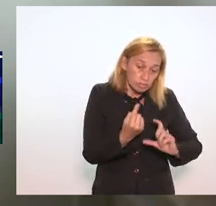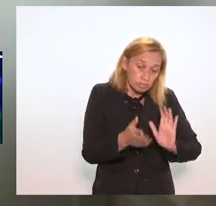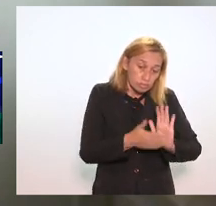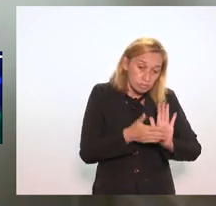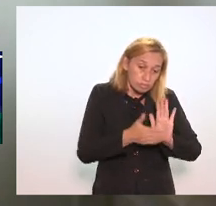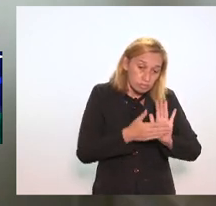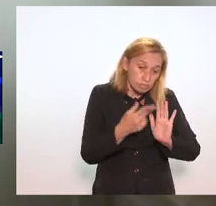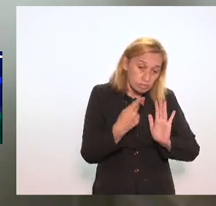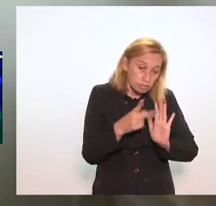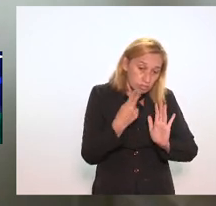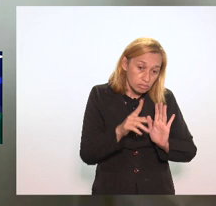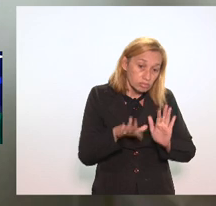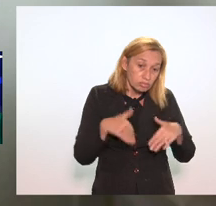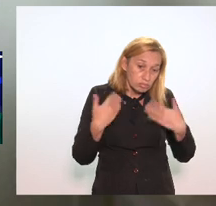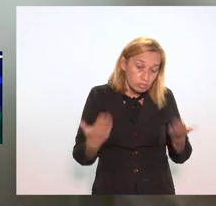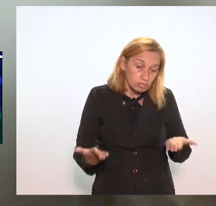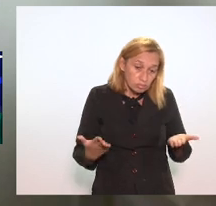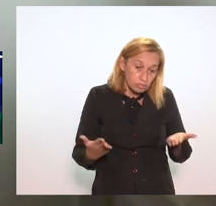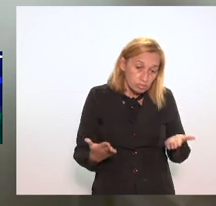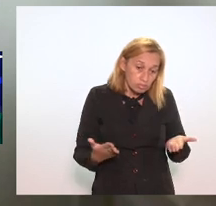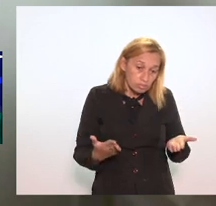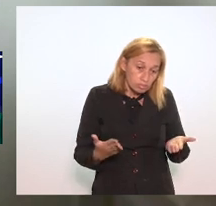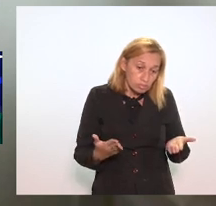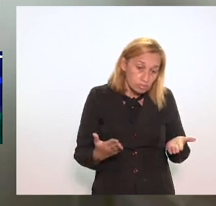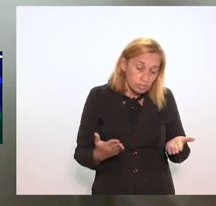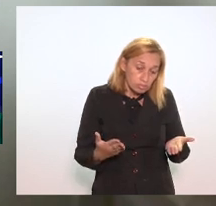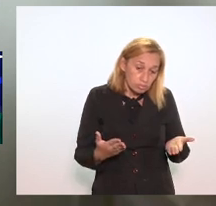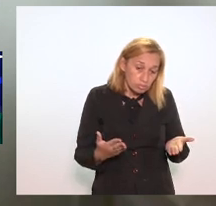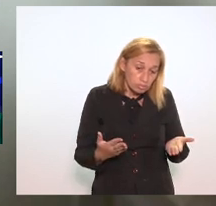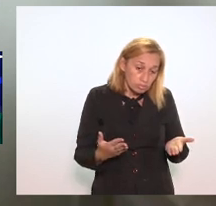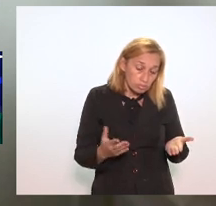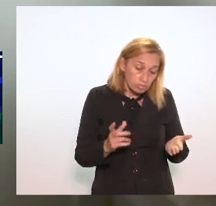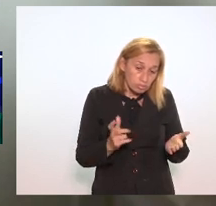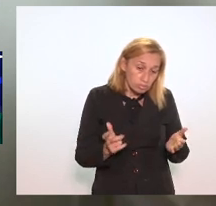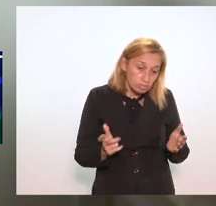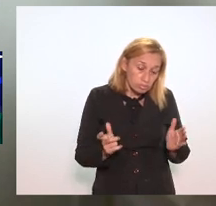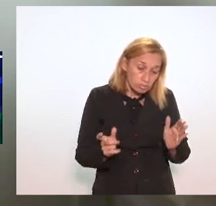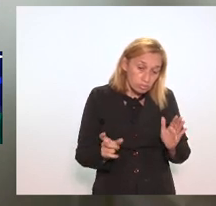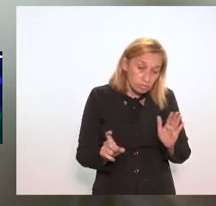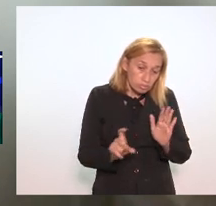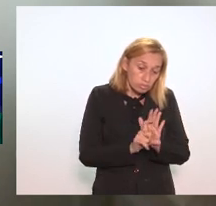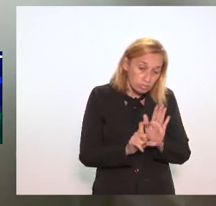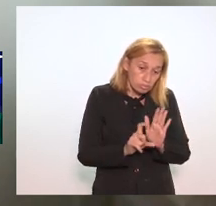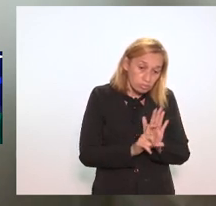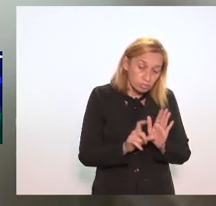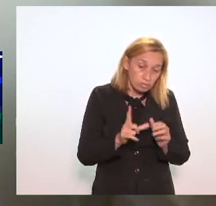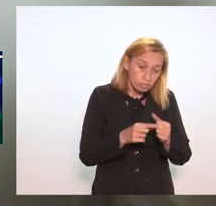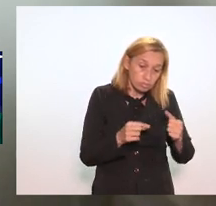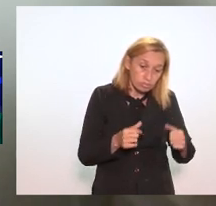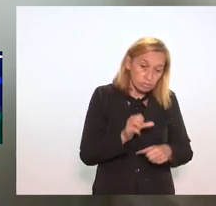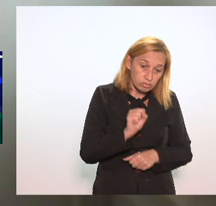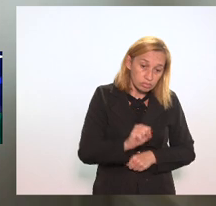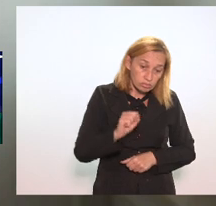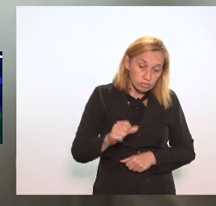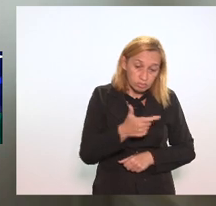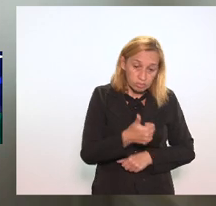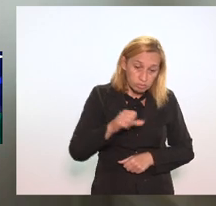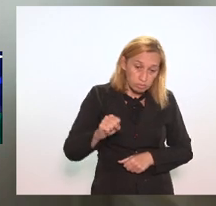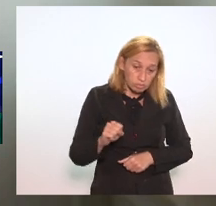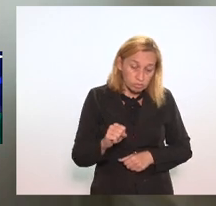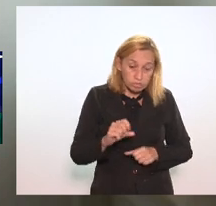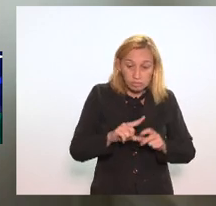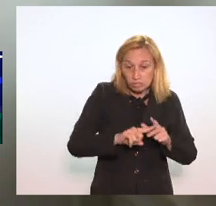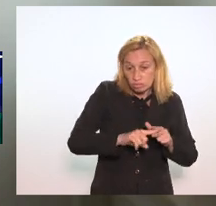propôs Então em vez disse acrescente-se o artigo a lei 8.666 de 18 seria